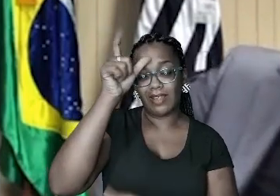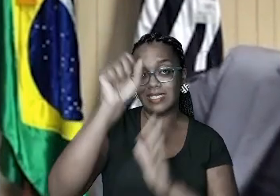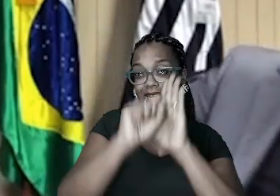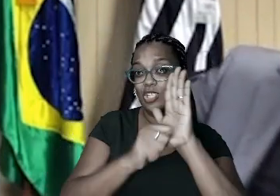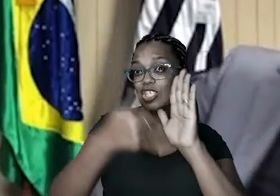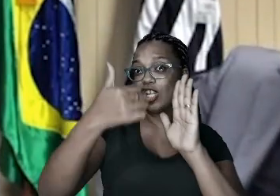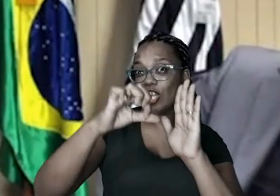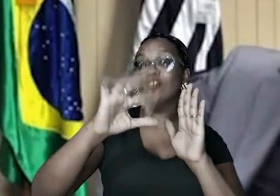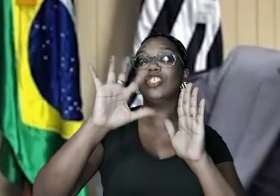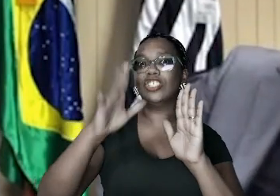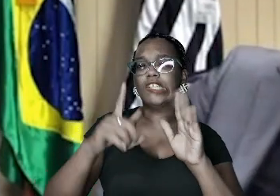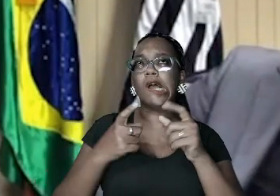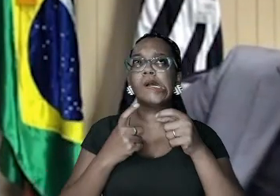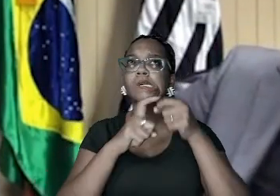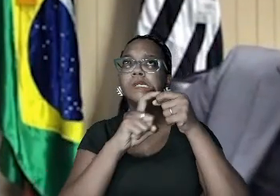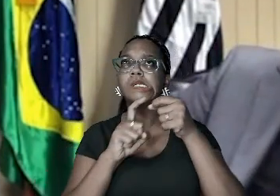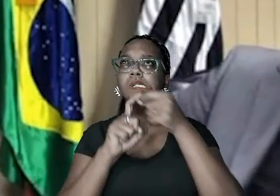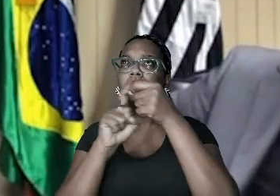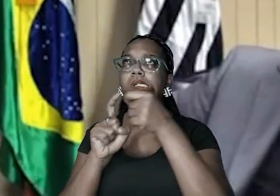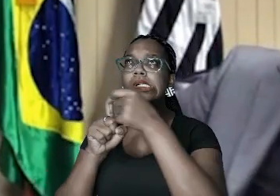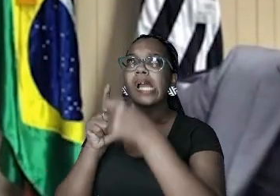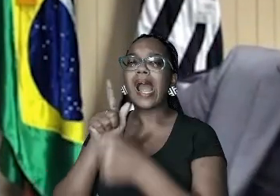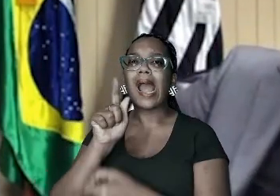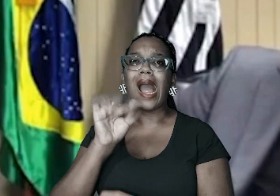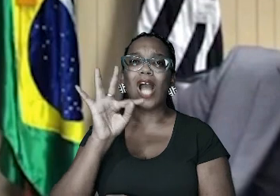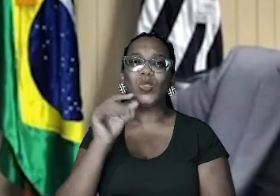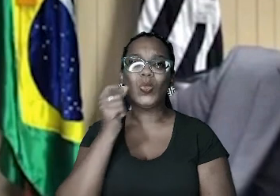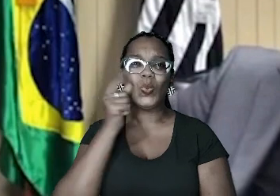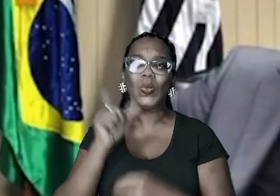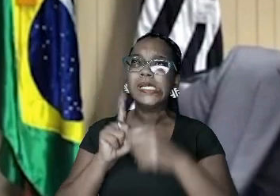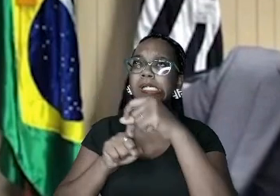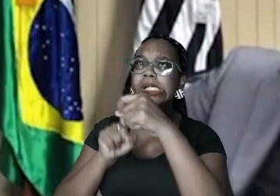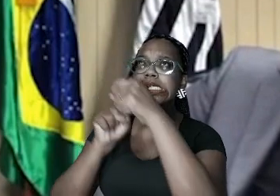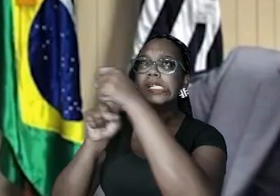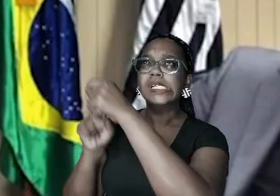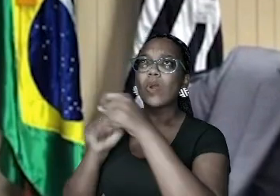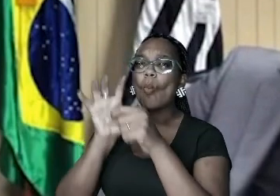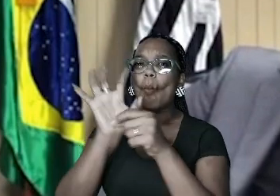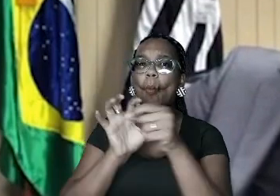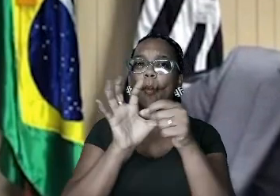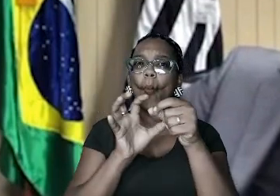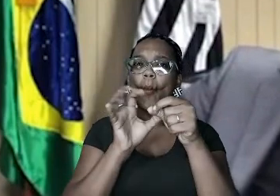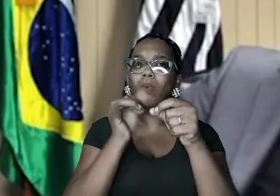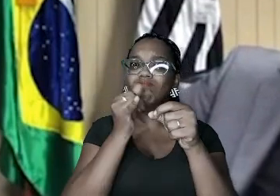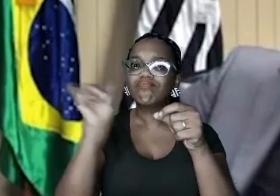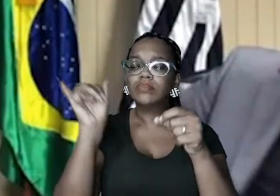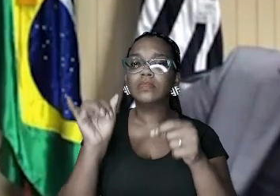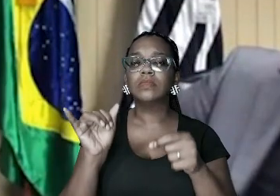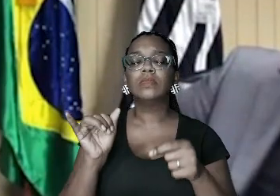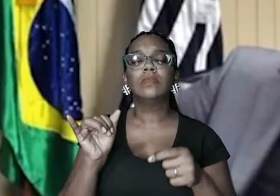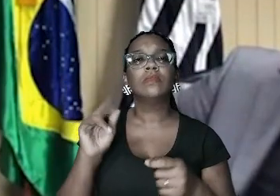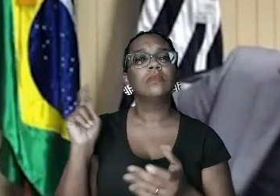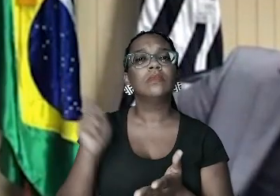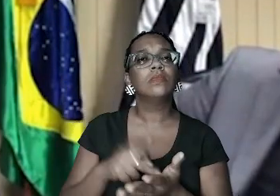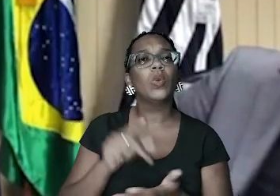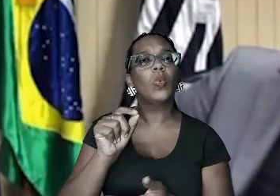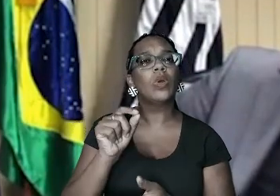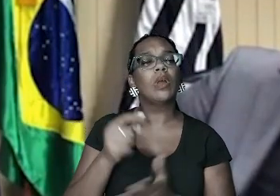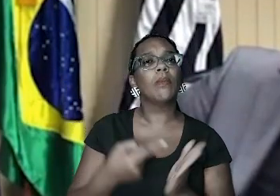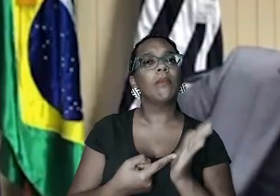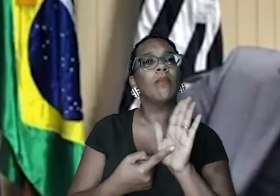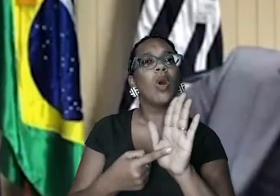história não é nem o fato de que na Alemanha no século XIX já se fazia um gato é o fato de